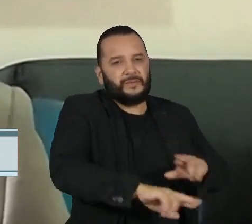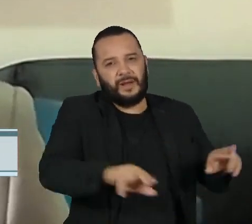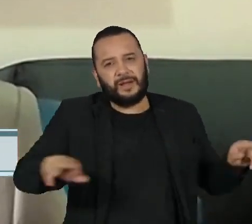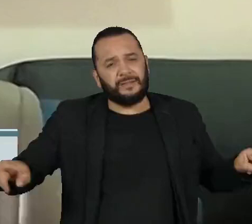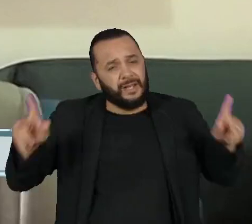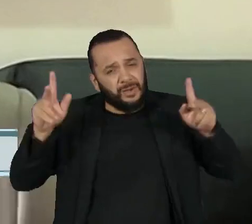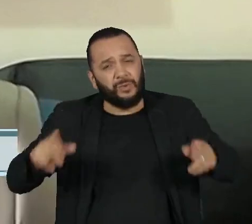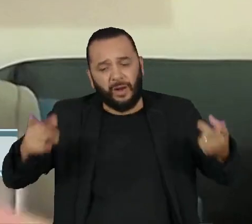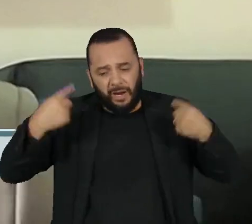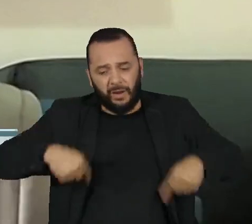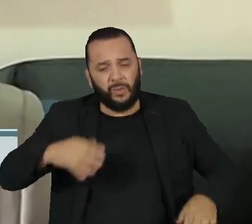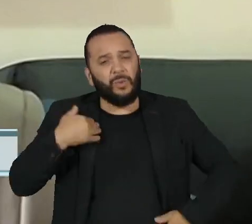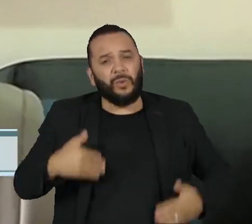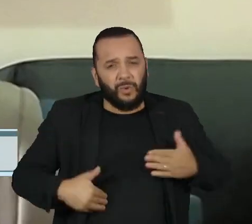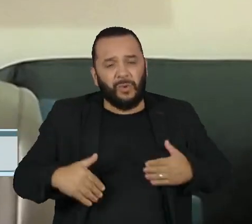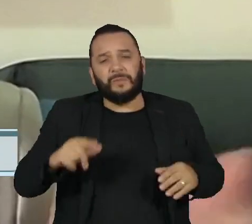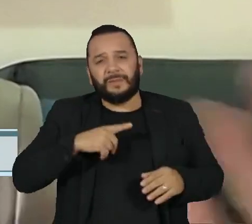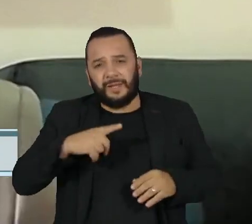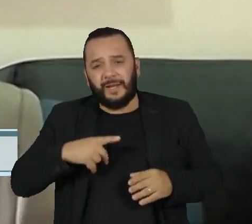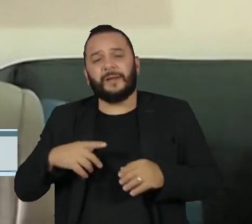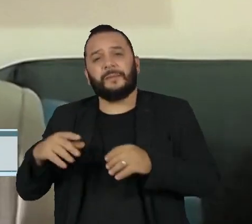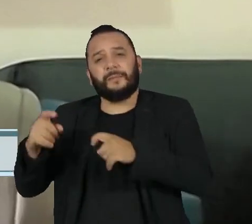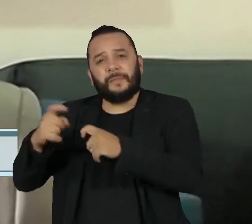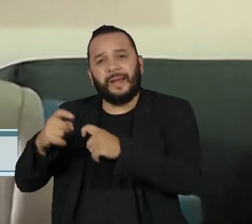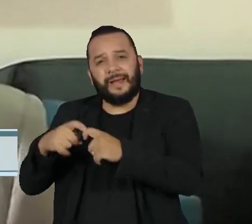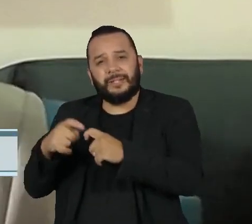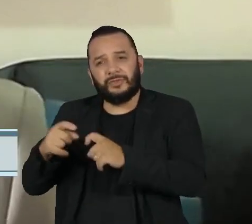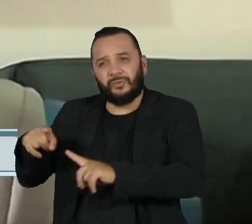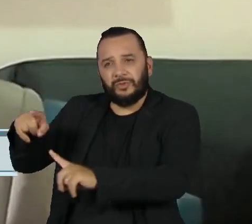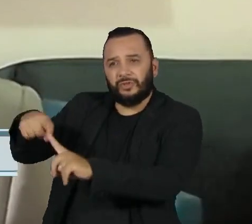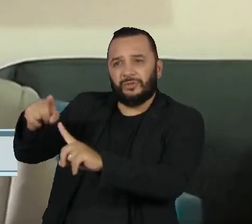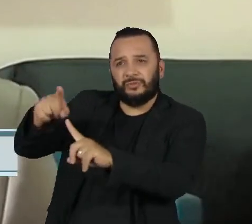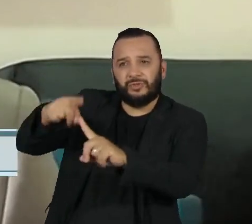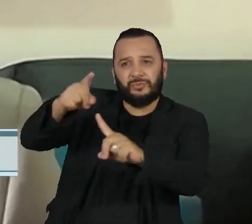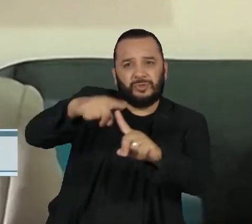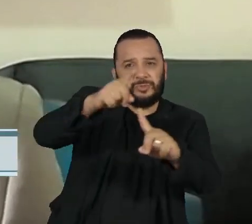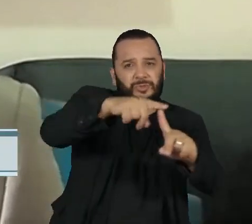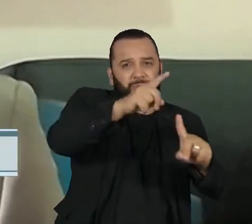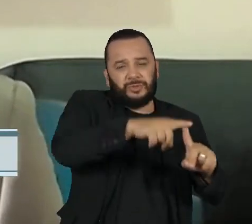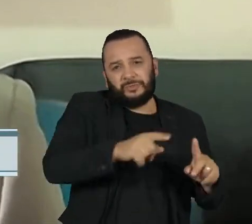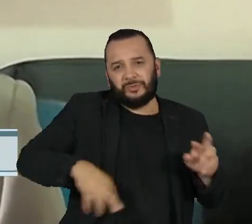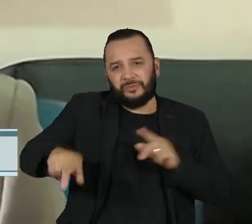por meio de várias intervenções diferentes ou tratamentos diferentes. Então,